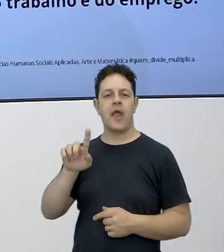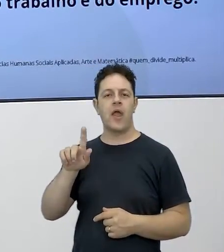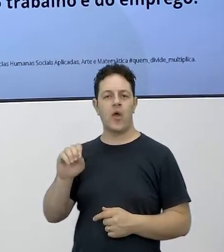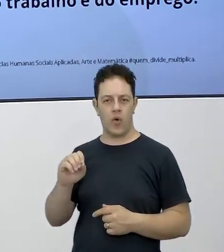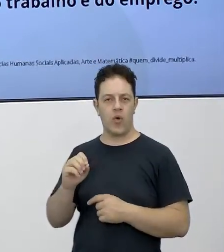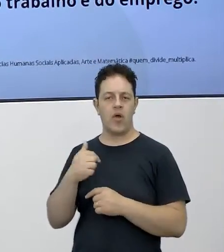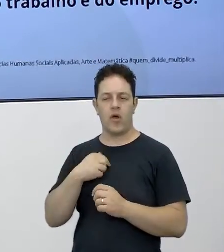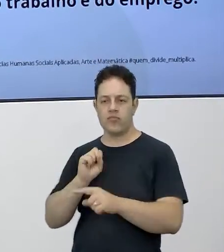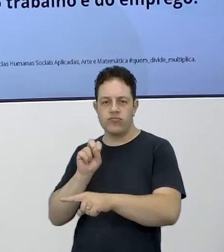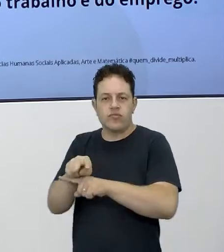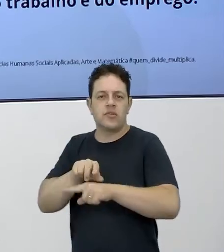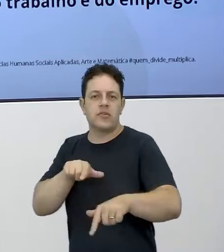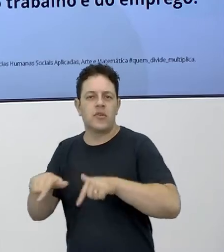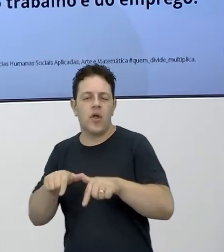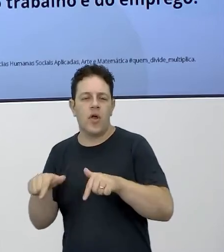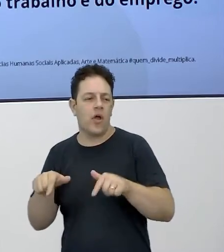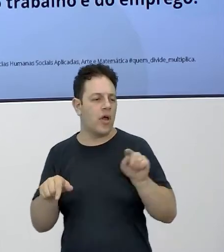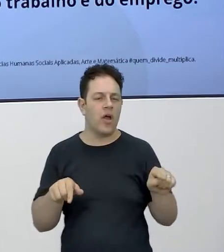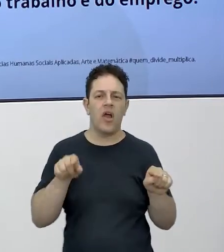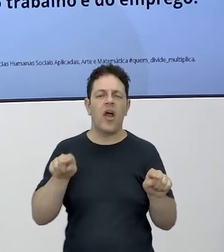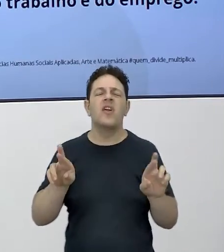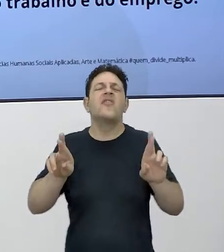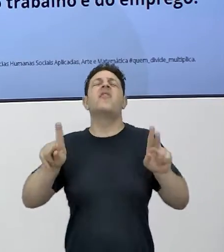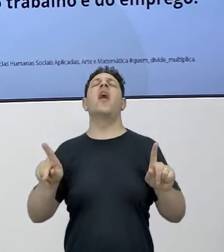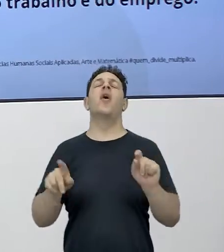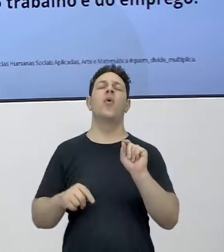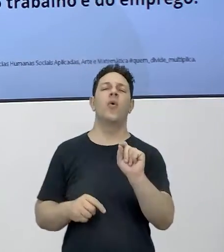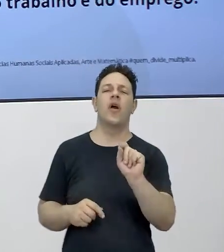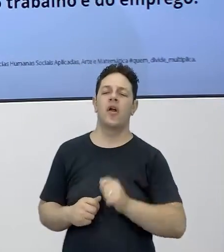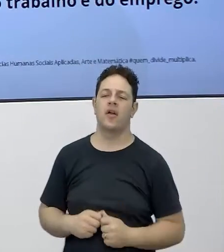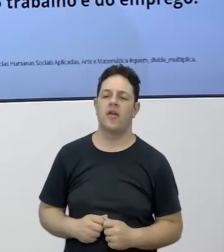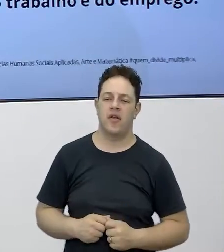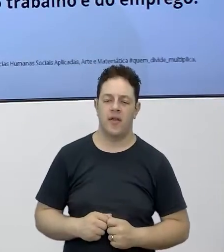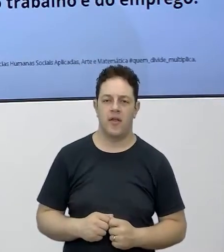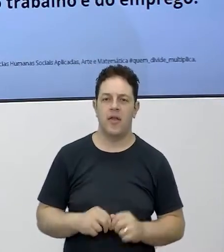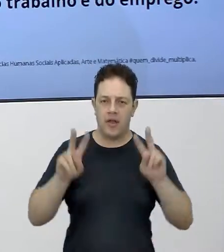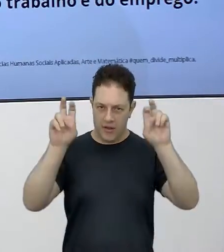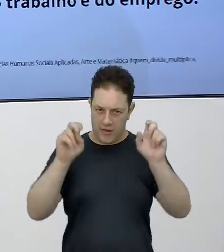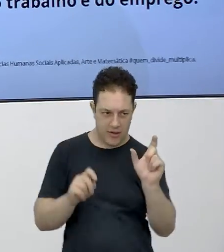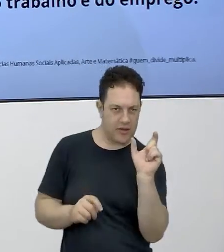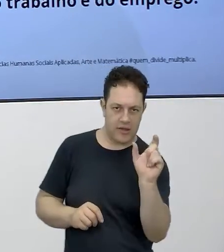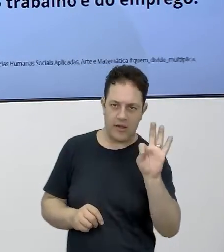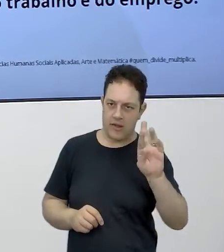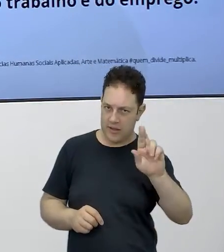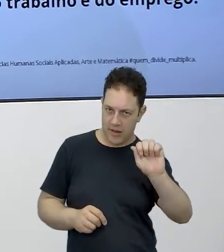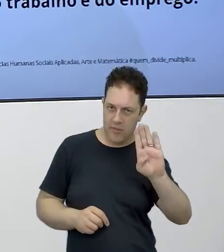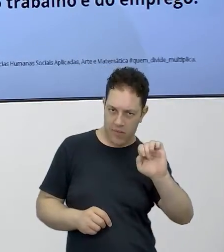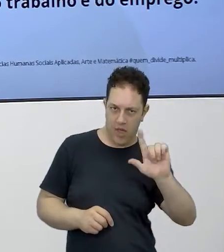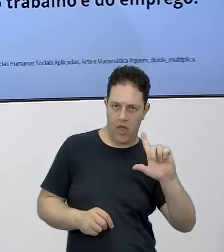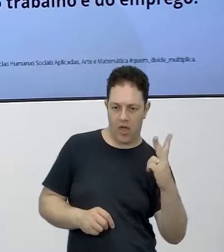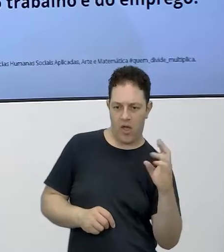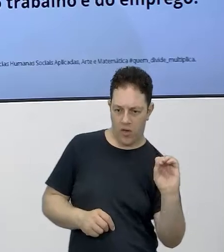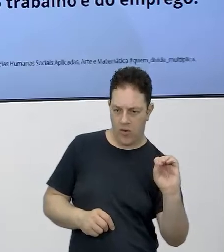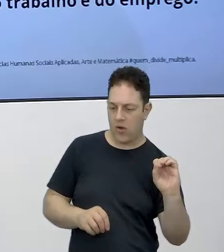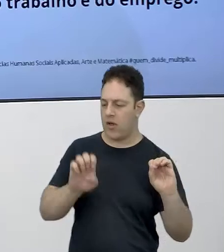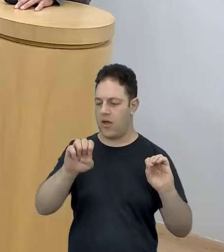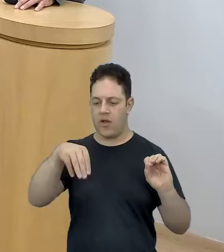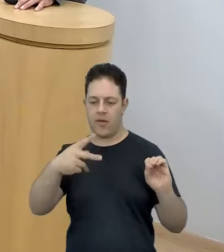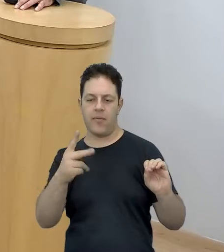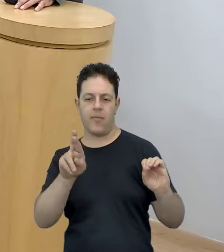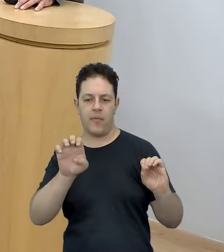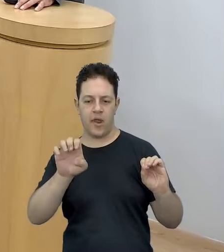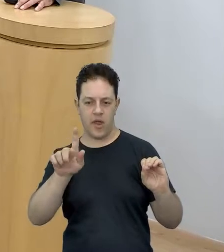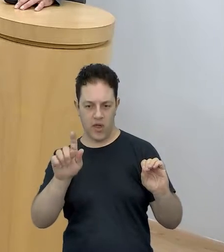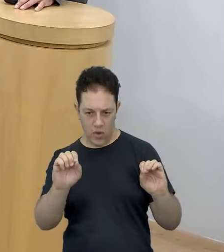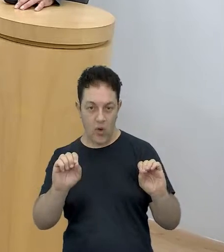sua cabeça de repente se eu tivesse aqui que fazer uma conceituação? São duas coisas iguais ou são duas coisas